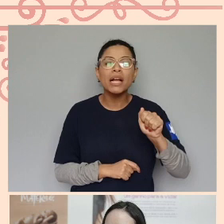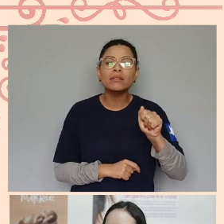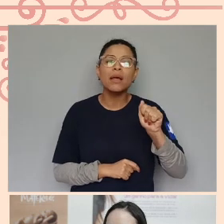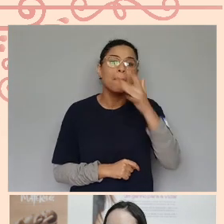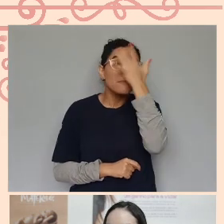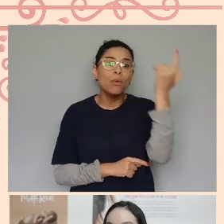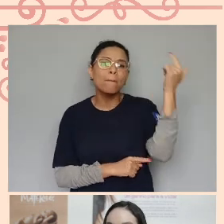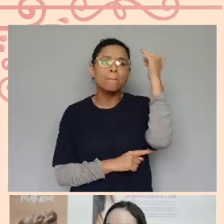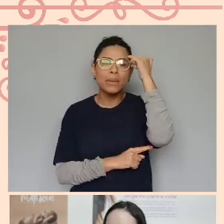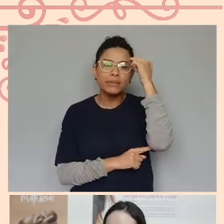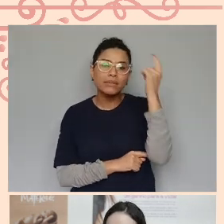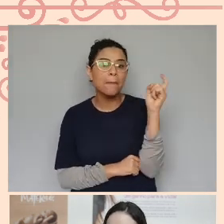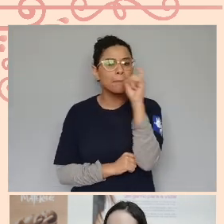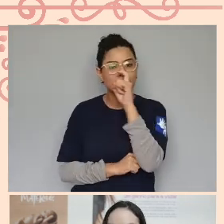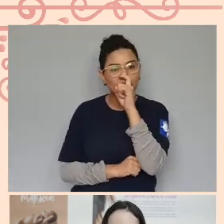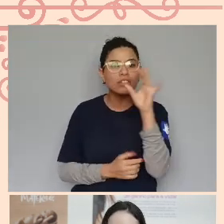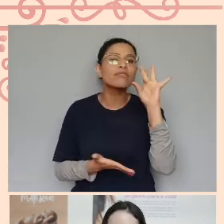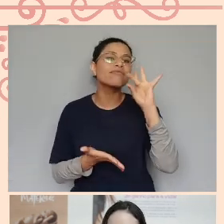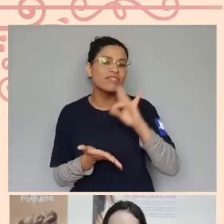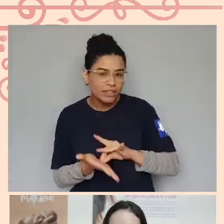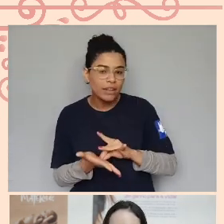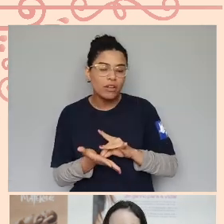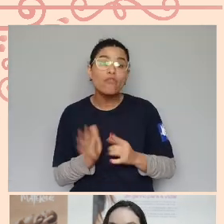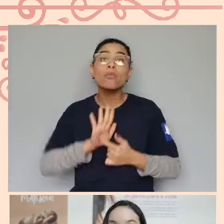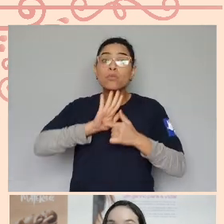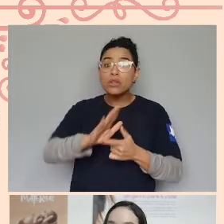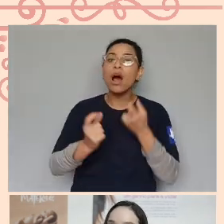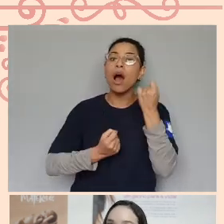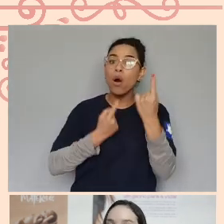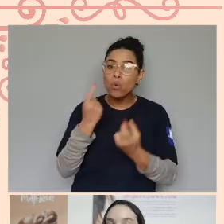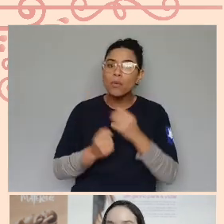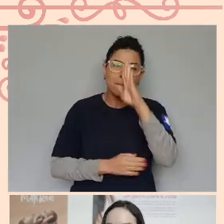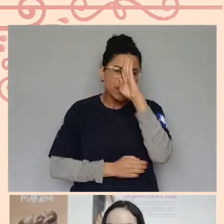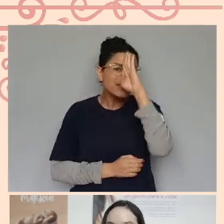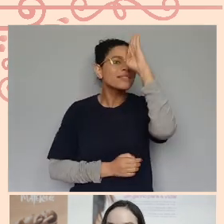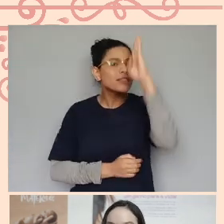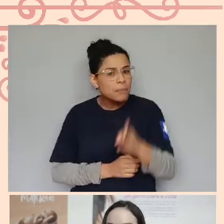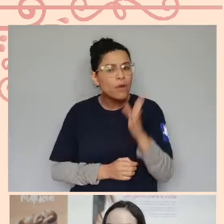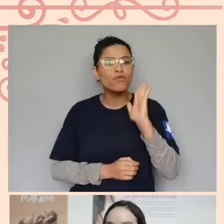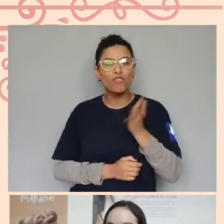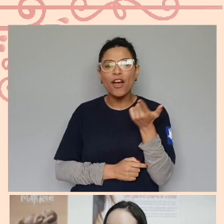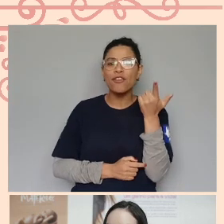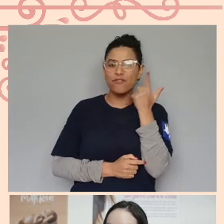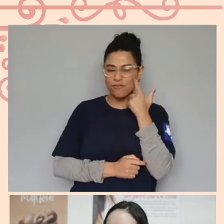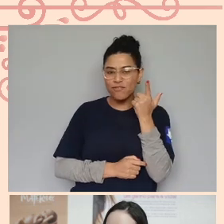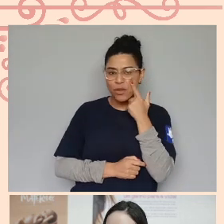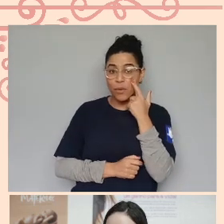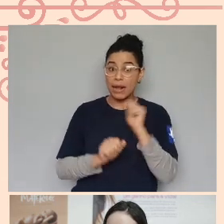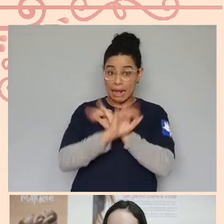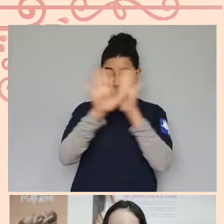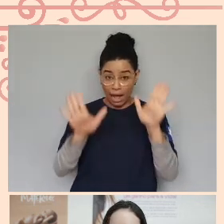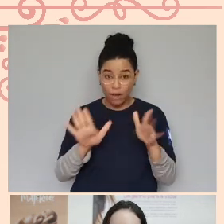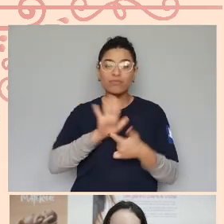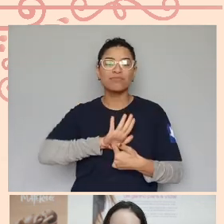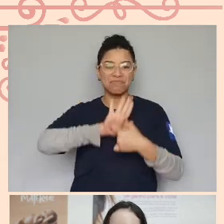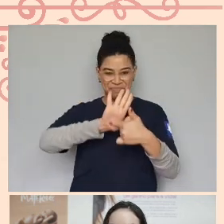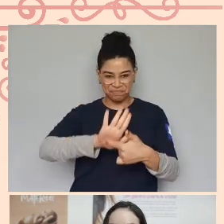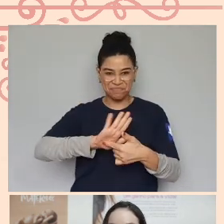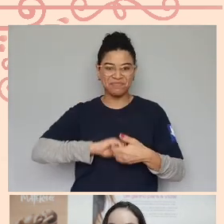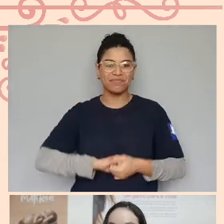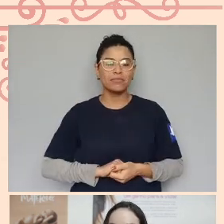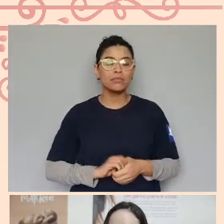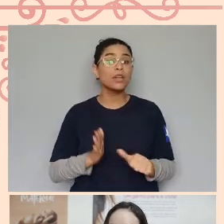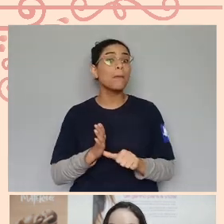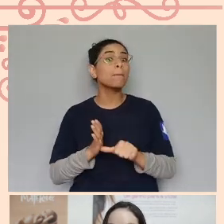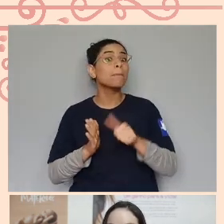Nutris, que são os nossos fatos e fakes, vou mostrar alguns para vocês, dos principais que a gente escuta aqui que a gente gostaria de esclarecer.